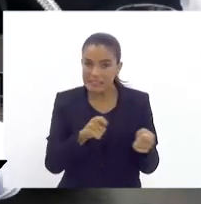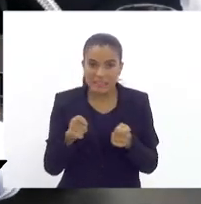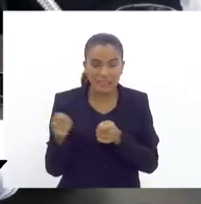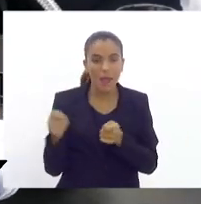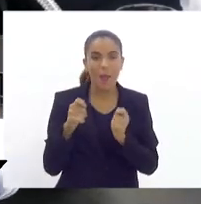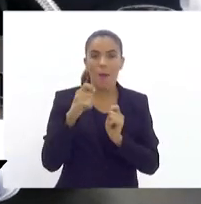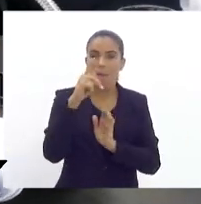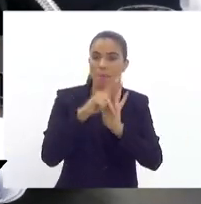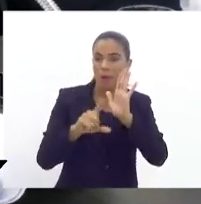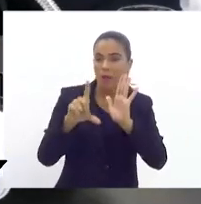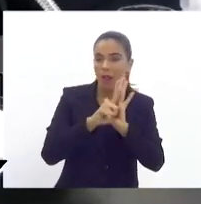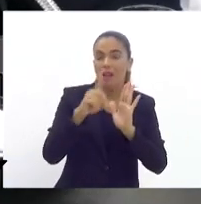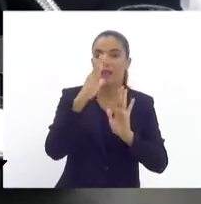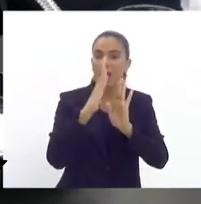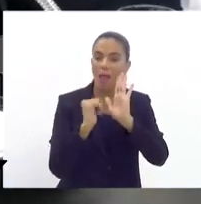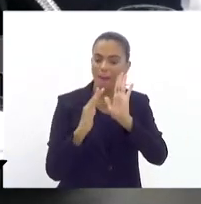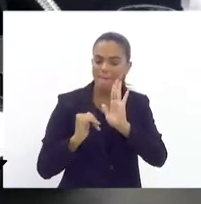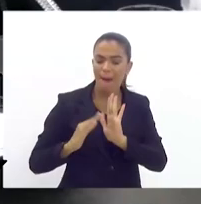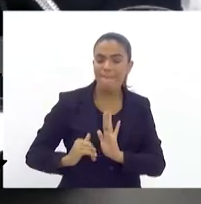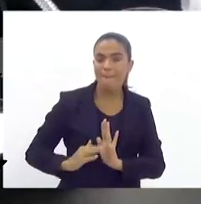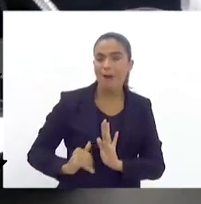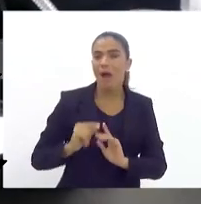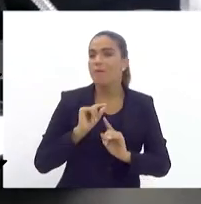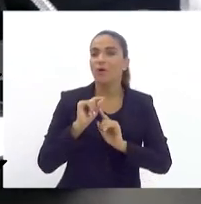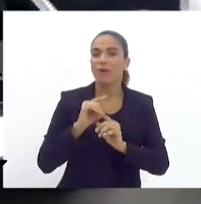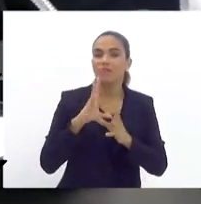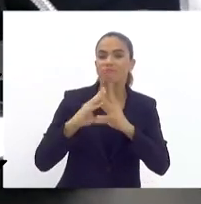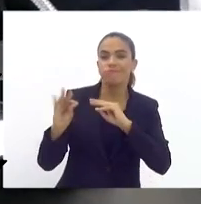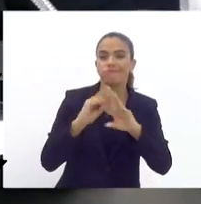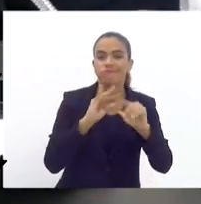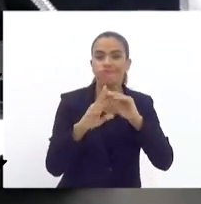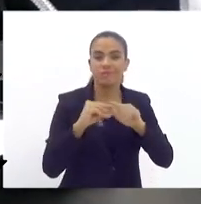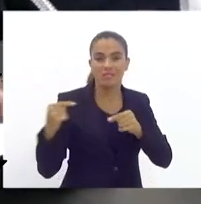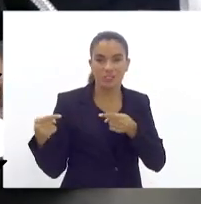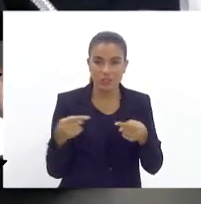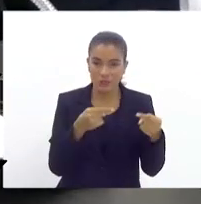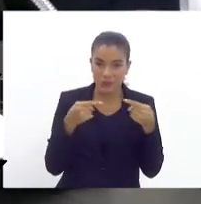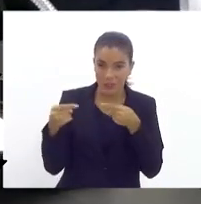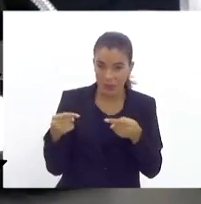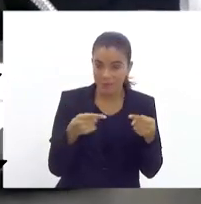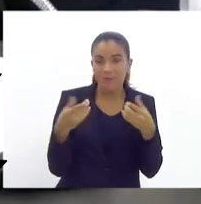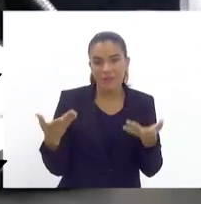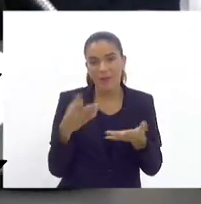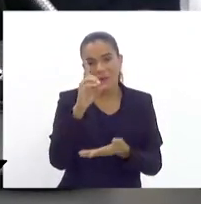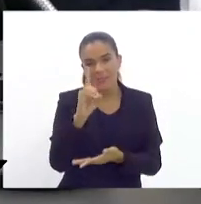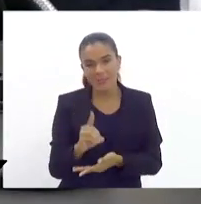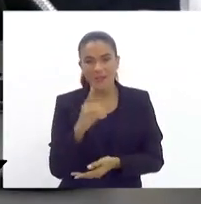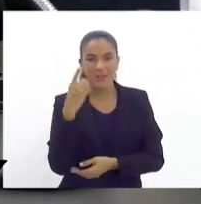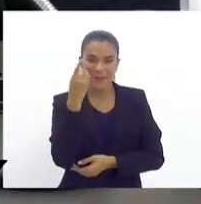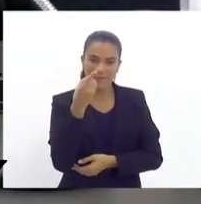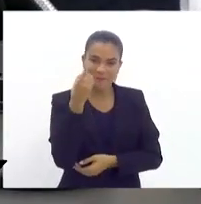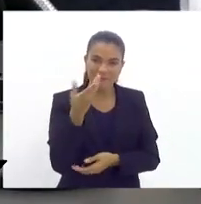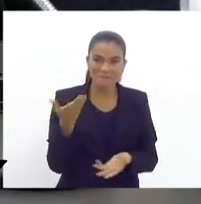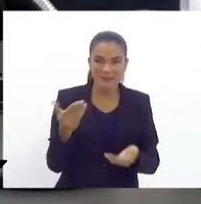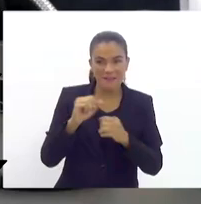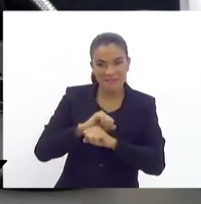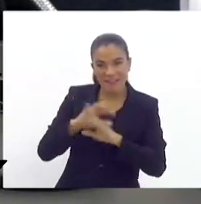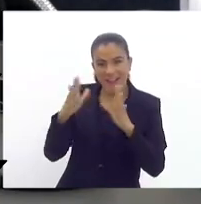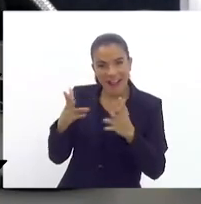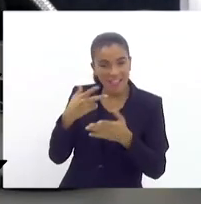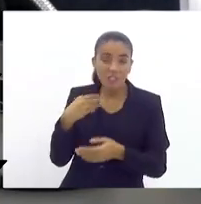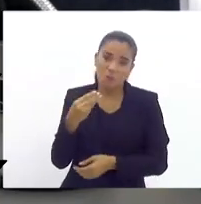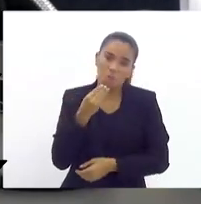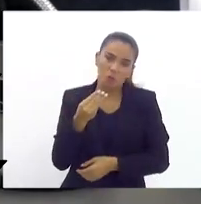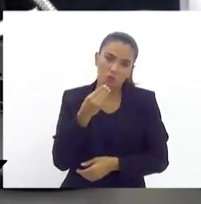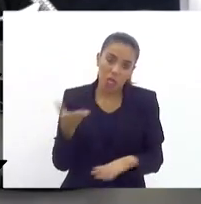alguns projetos serem retirados de pauta aqui simplesmente para fugir da discussão. Então, é direito do deputado, mas que fique claro que a gente poderia ter feito